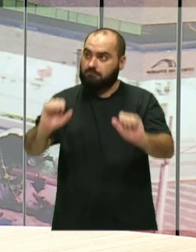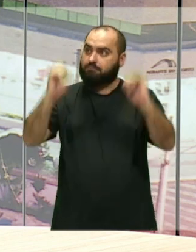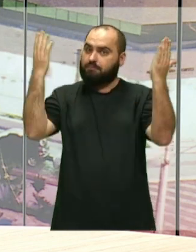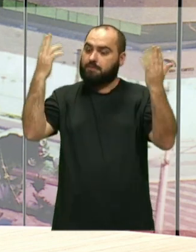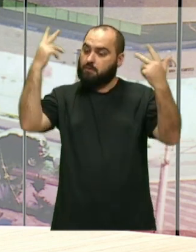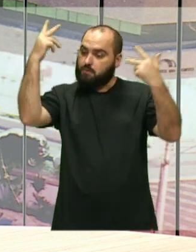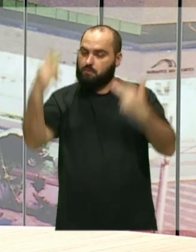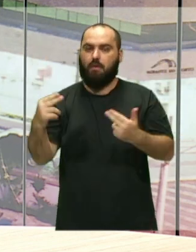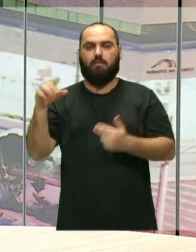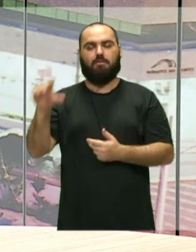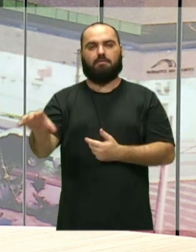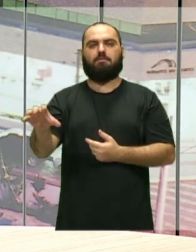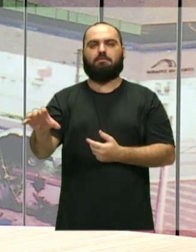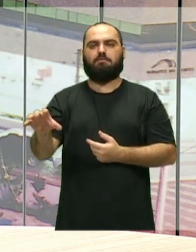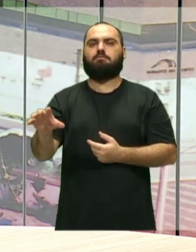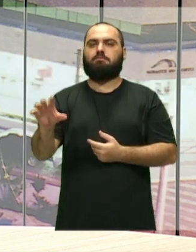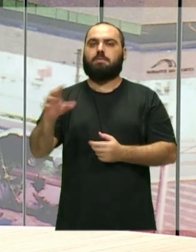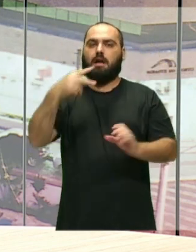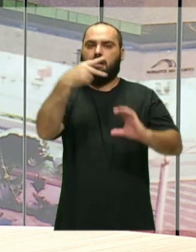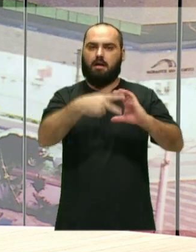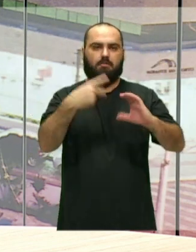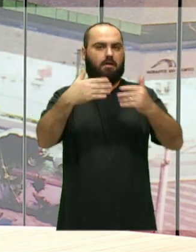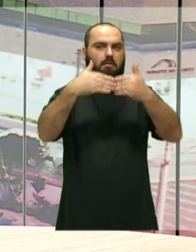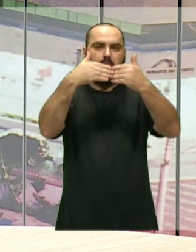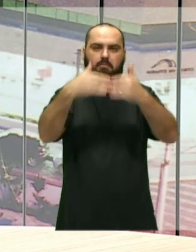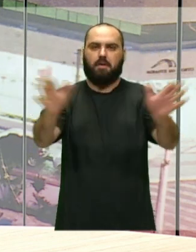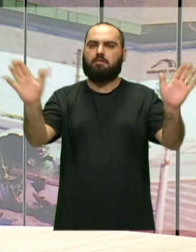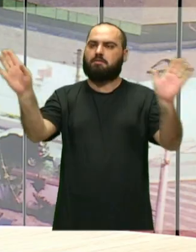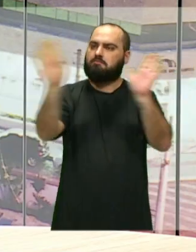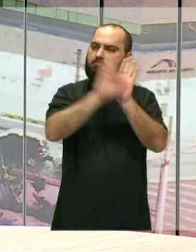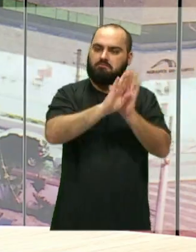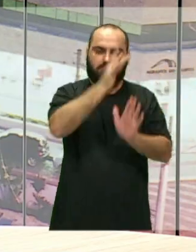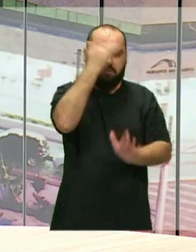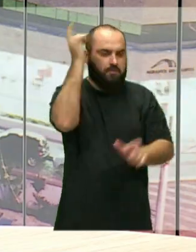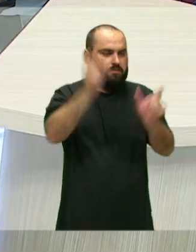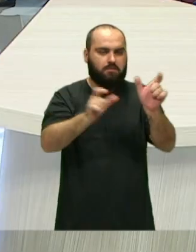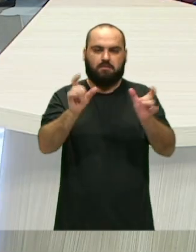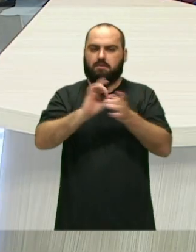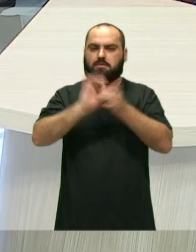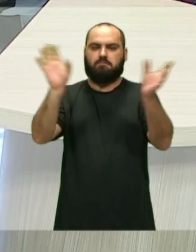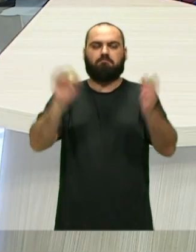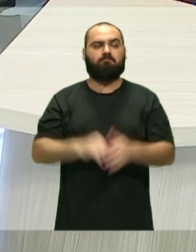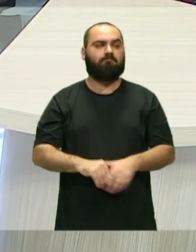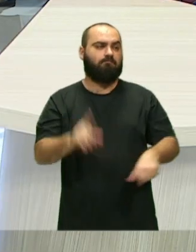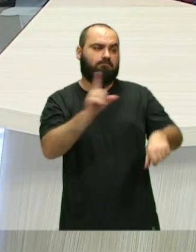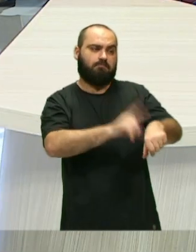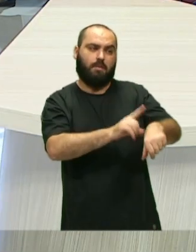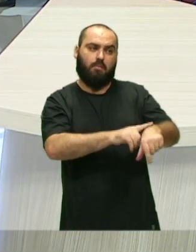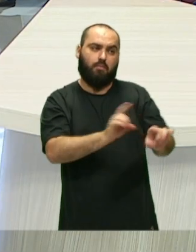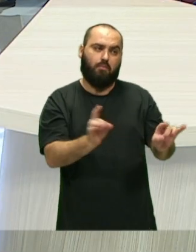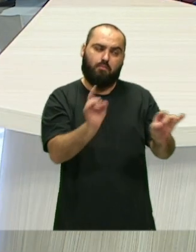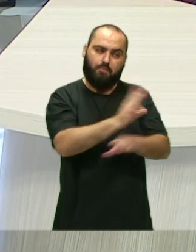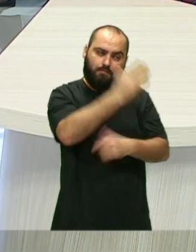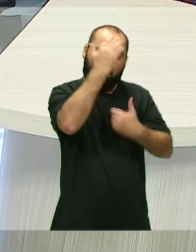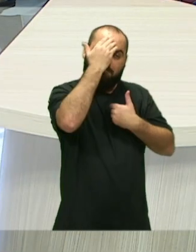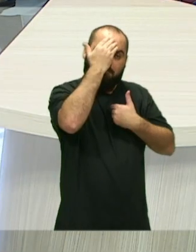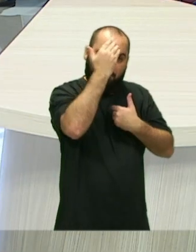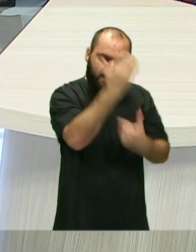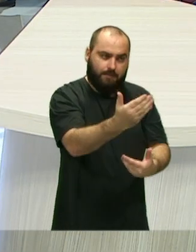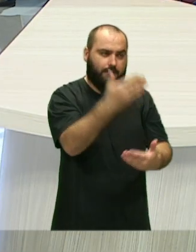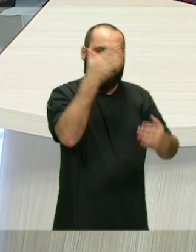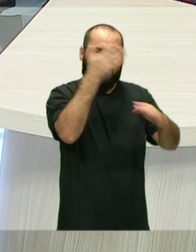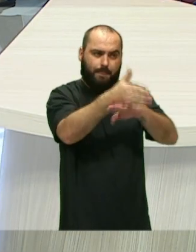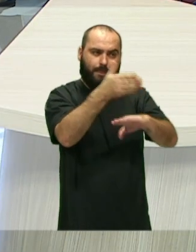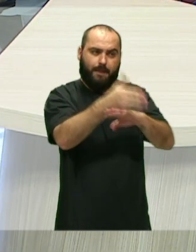para deixar aberto registrado aqui a casa está aberta para para receber Vereador nosso tempo chegou ao fim eu agradeço a